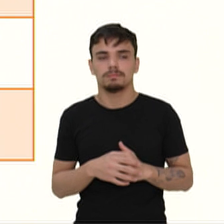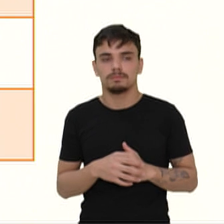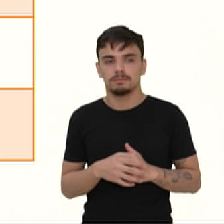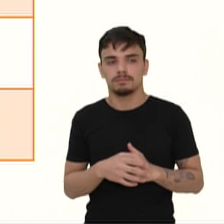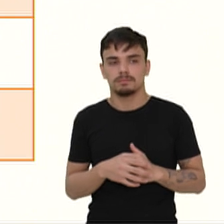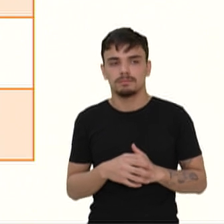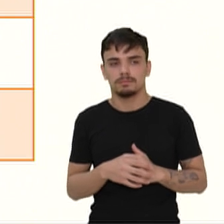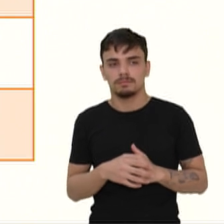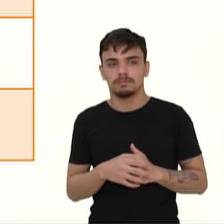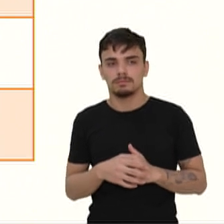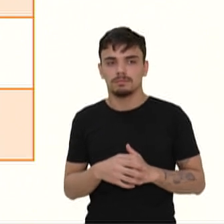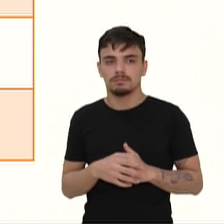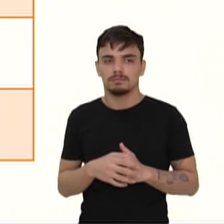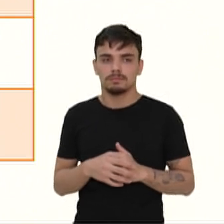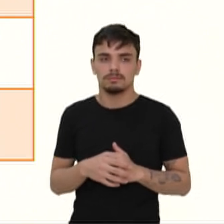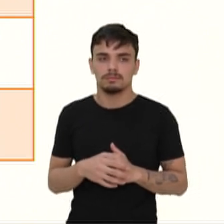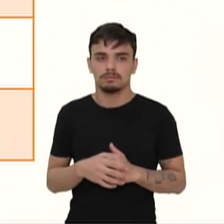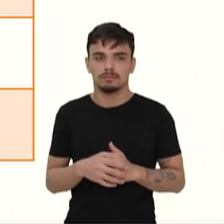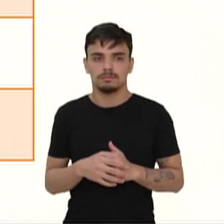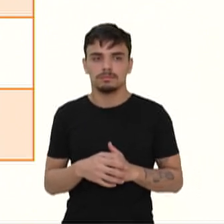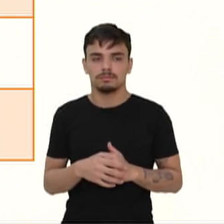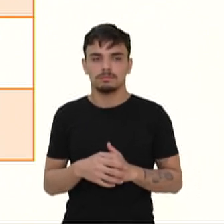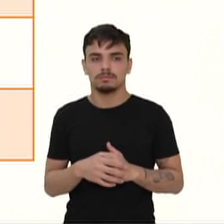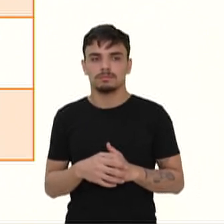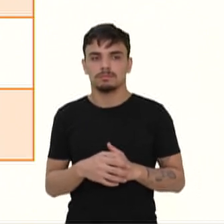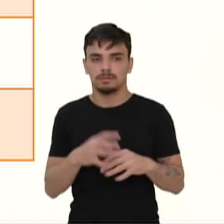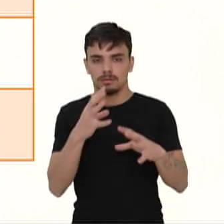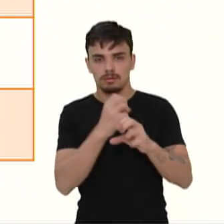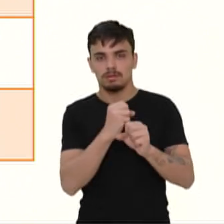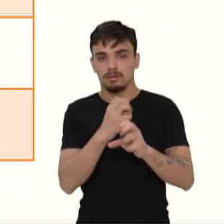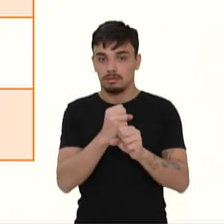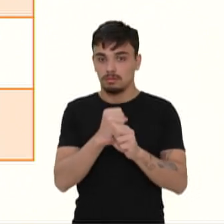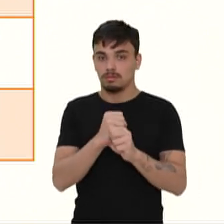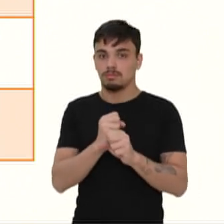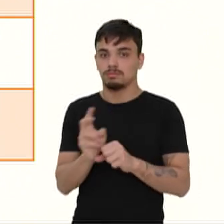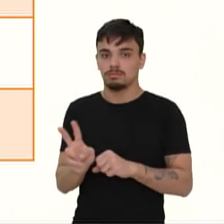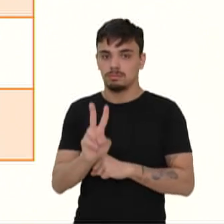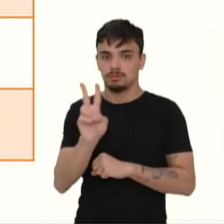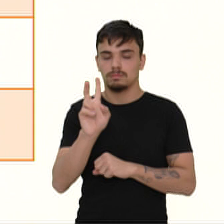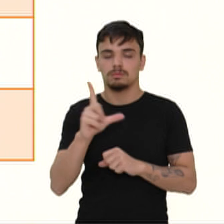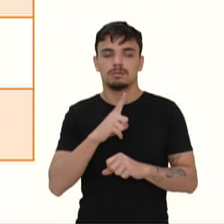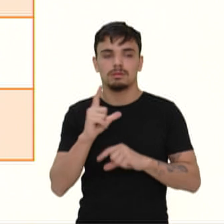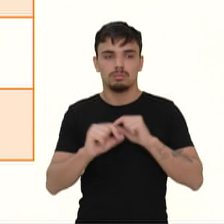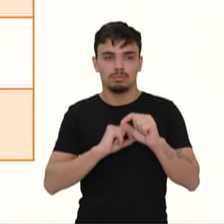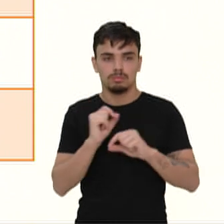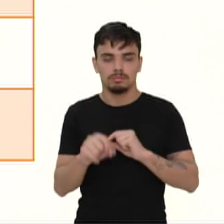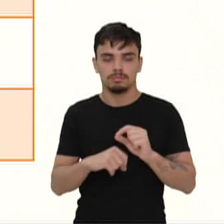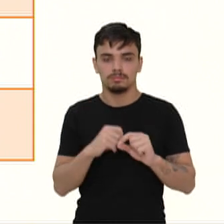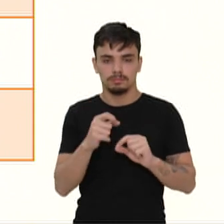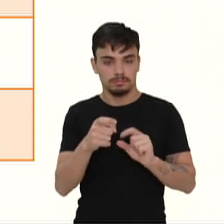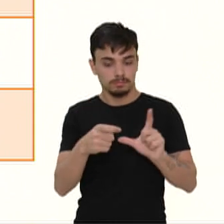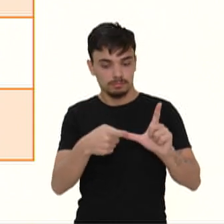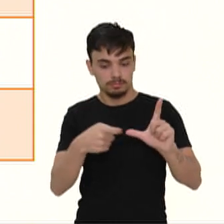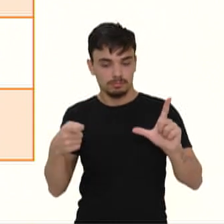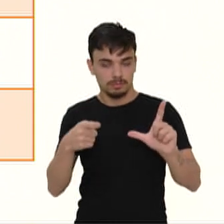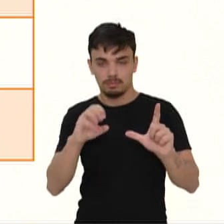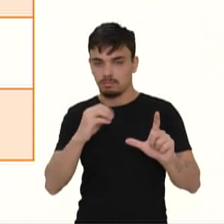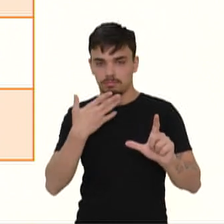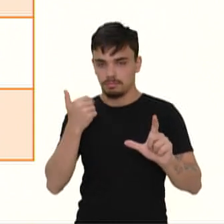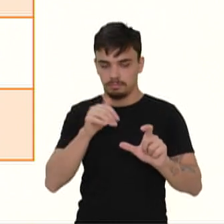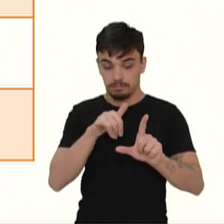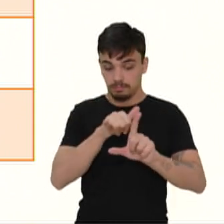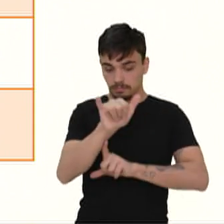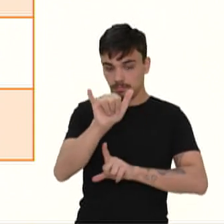Bom, calculando aqui, né, os valores, de x, ou melhor, de y,